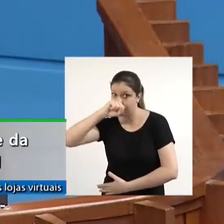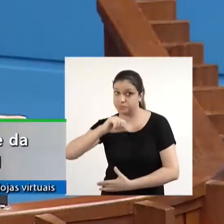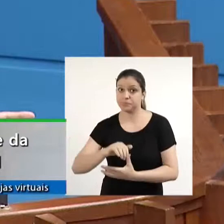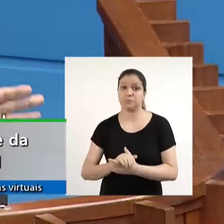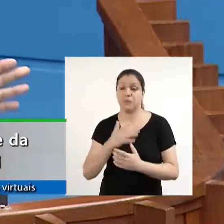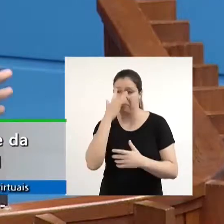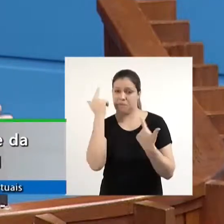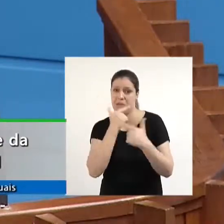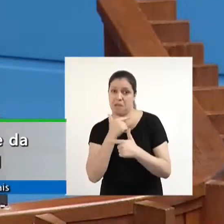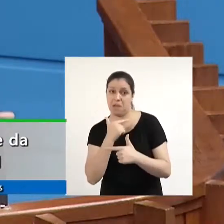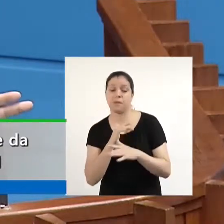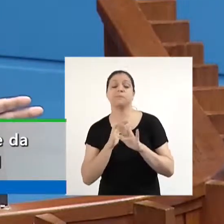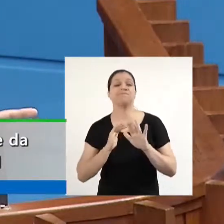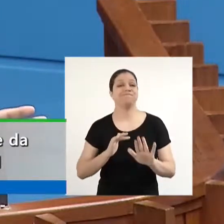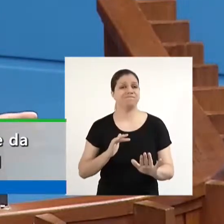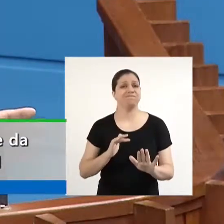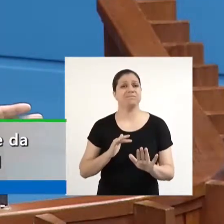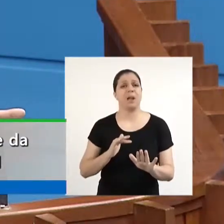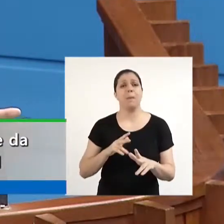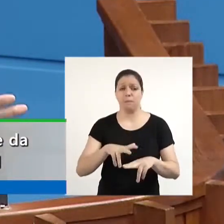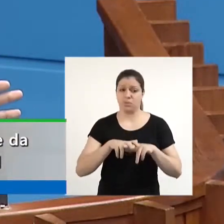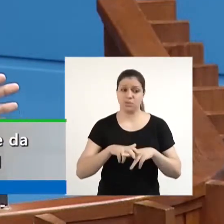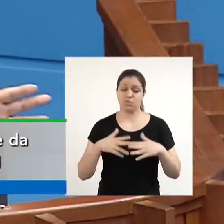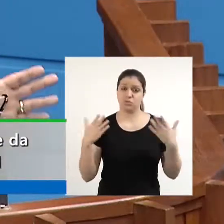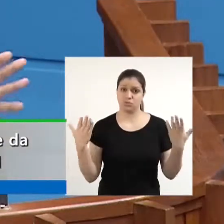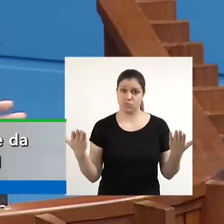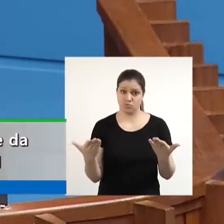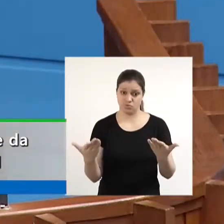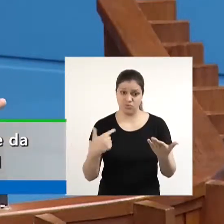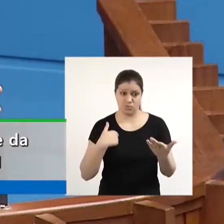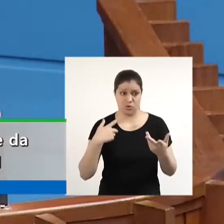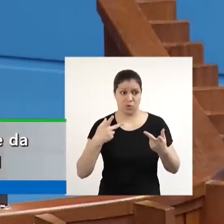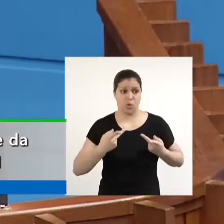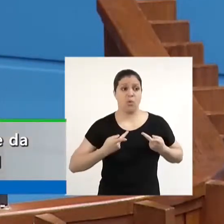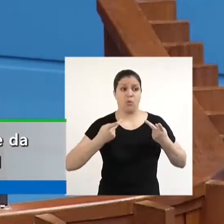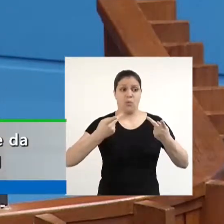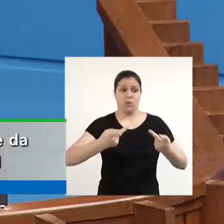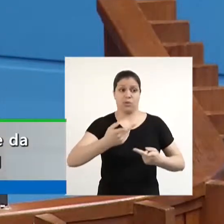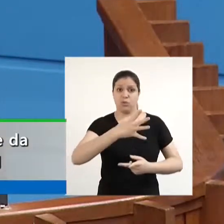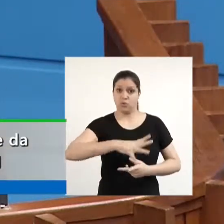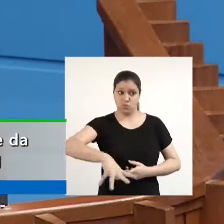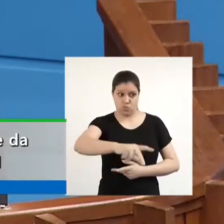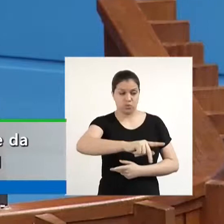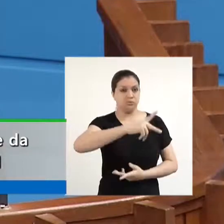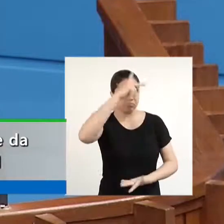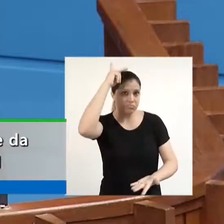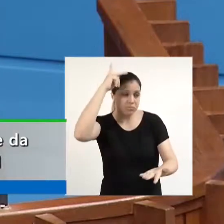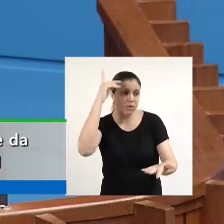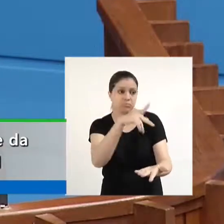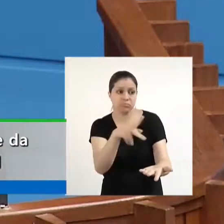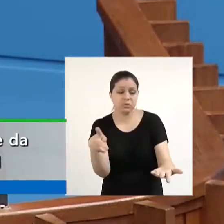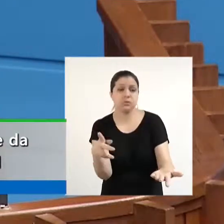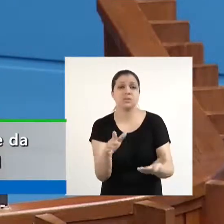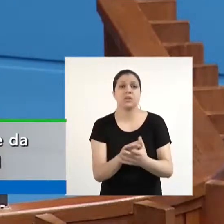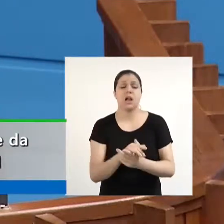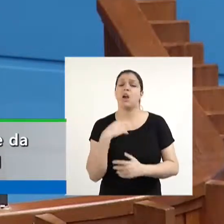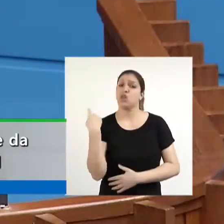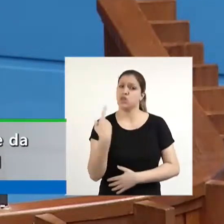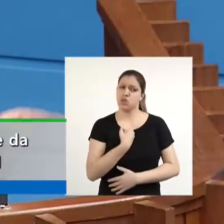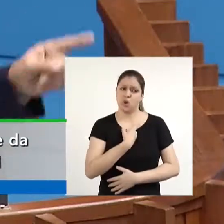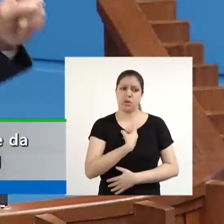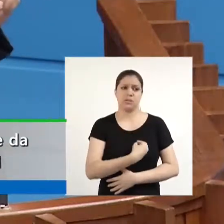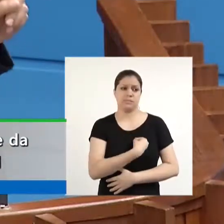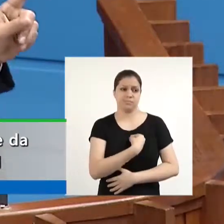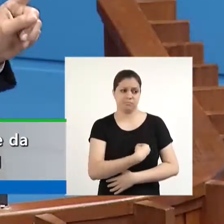recebemos aqui este convite, deputado Paulo Nobre, presidente desta casa, para que nós estivéssemos ali